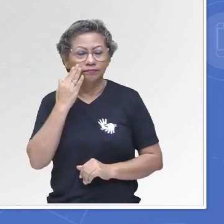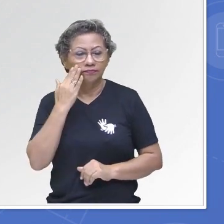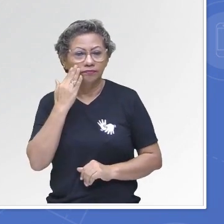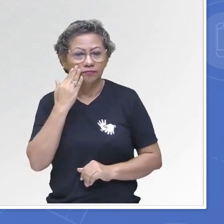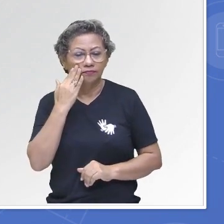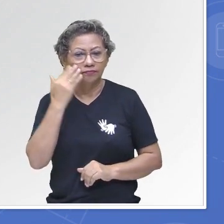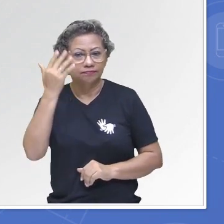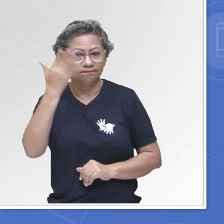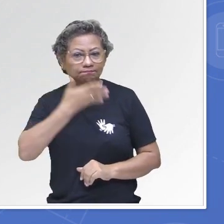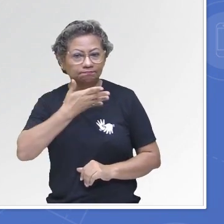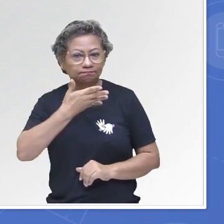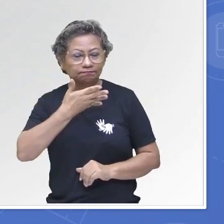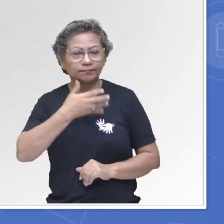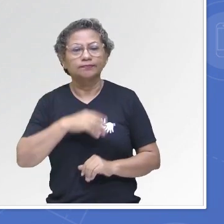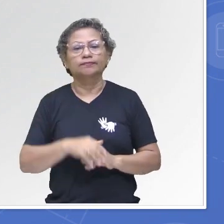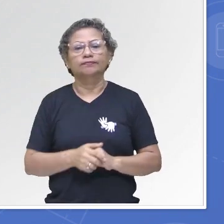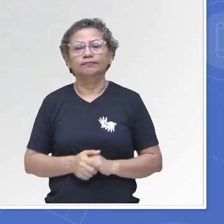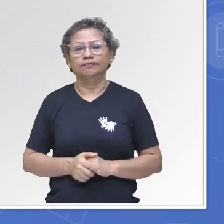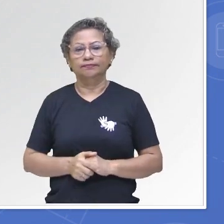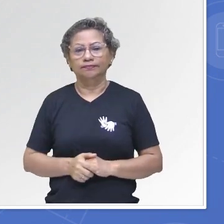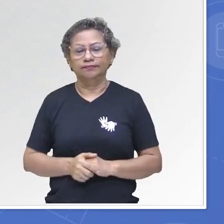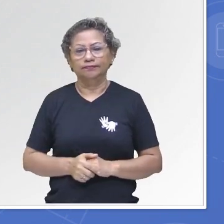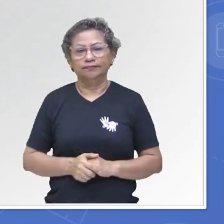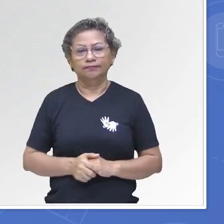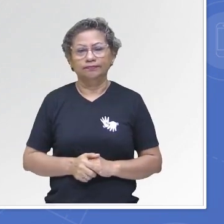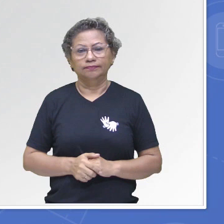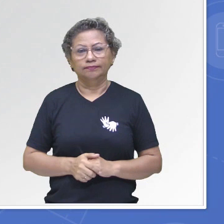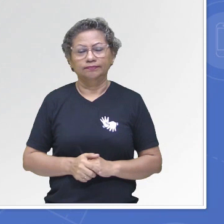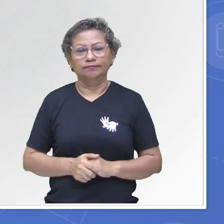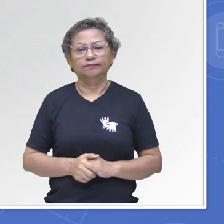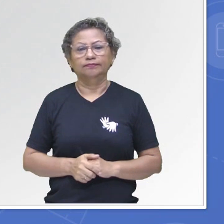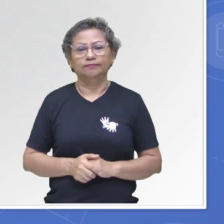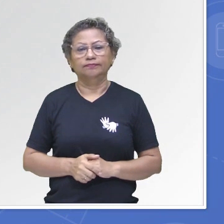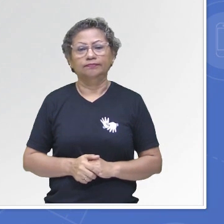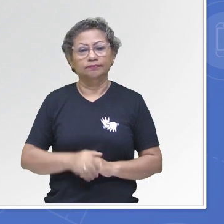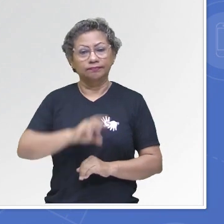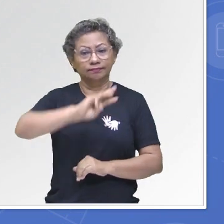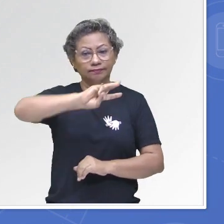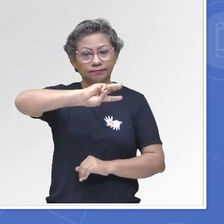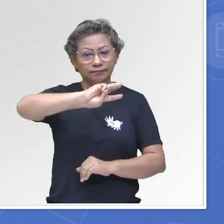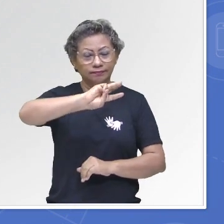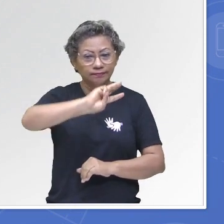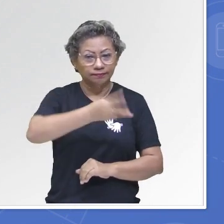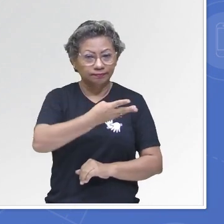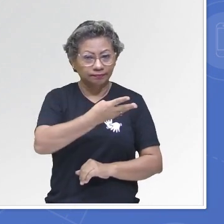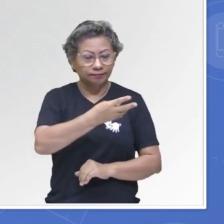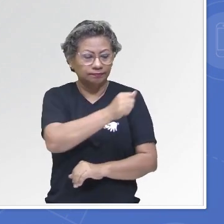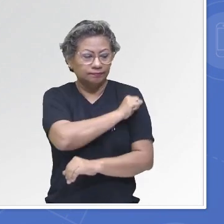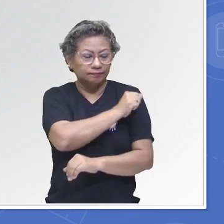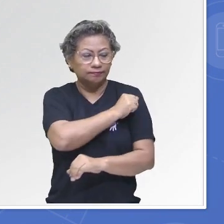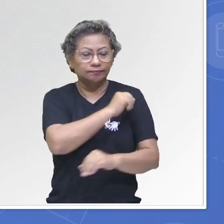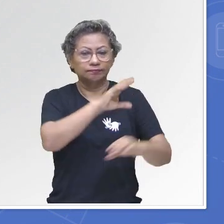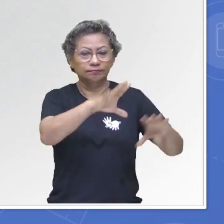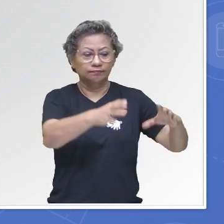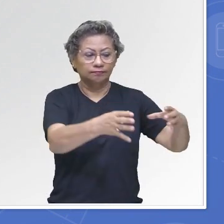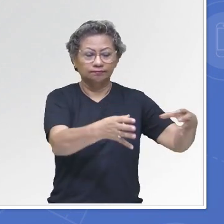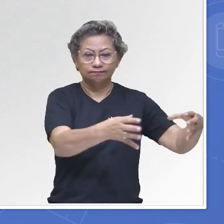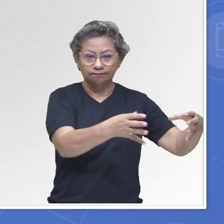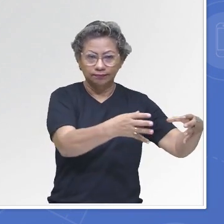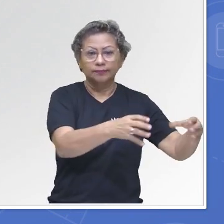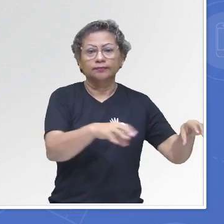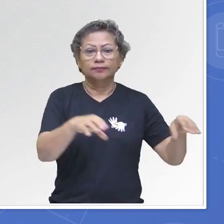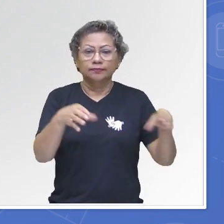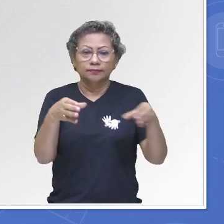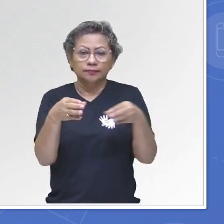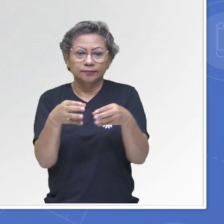ó. Exatamente mencionando isso que eu falei, né? Os 3.000 alunos da escola, população, e os 30